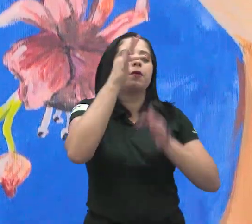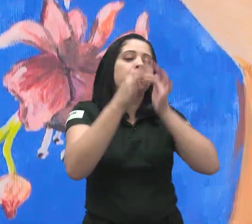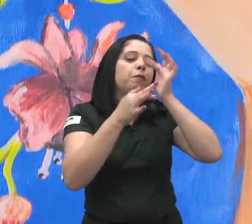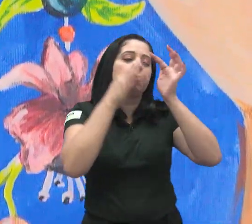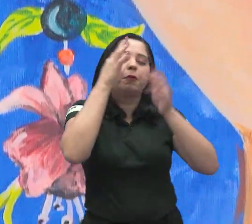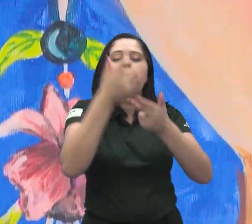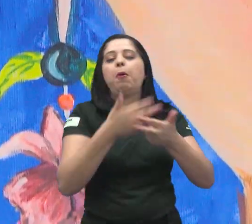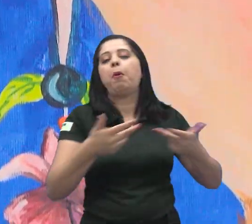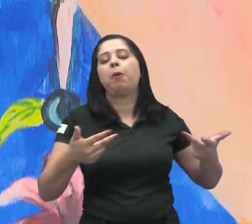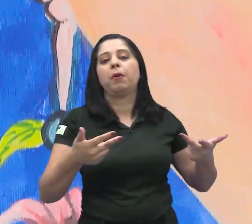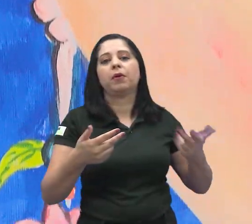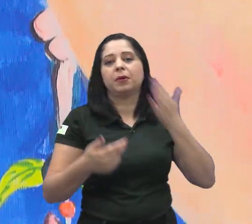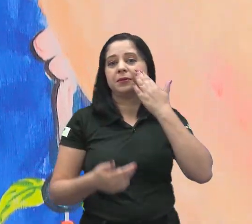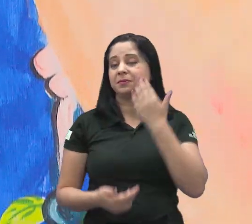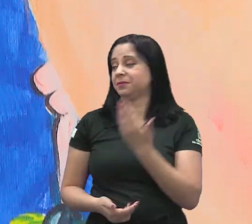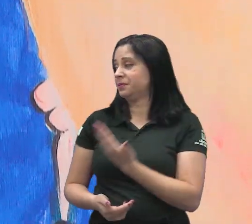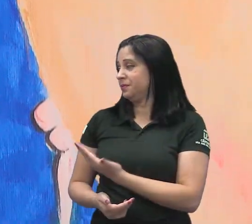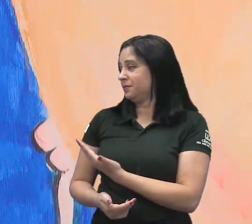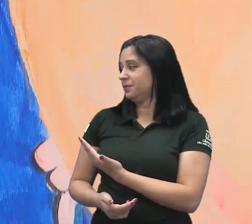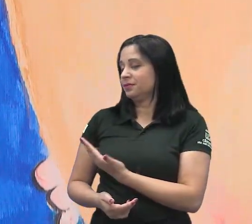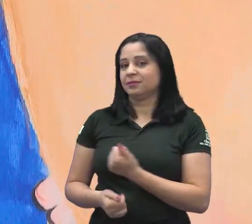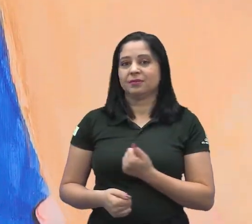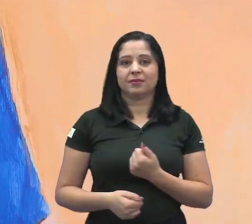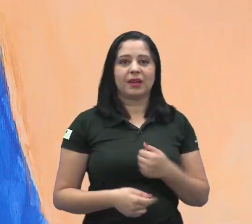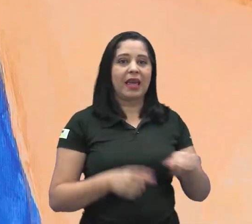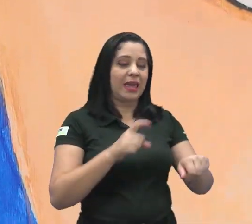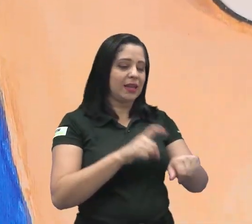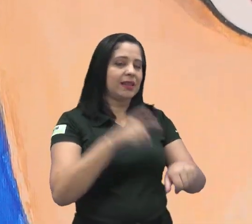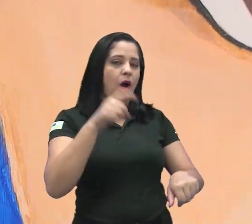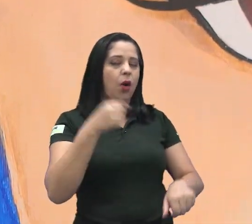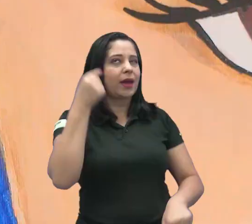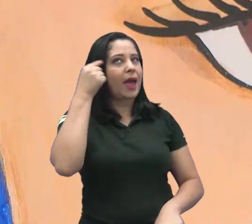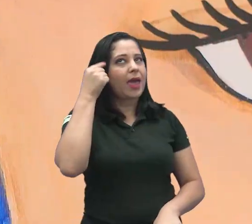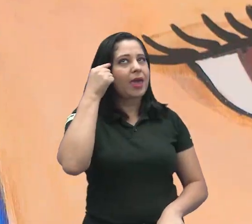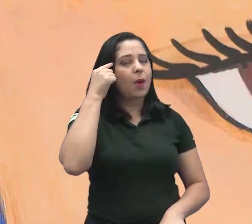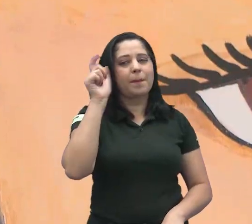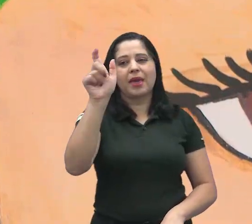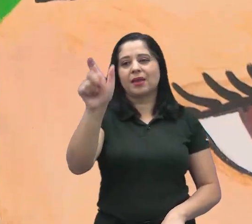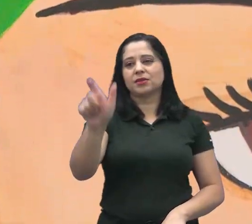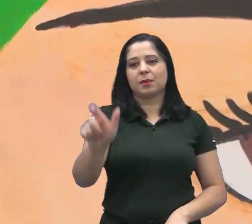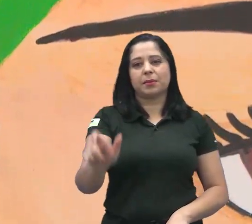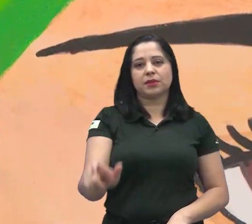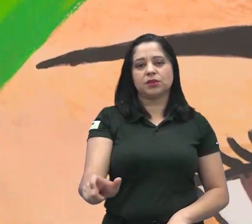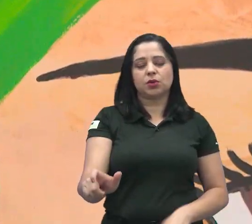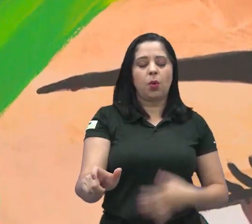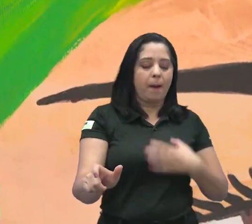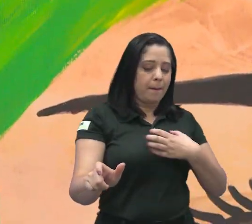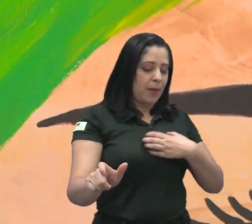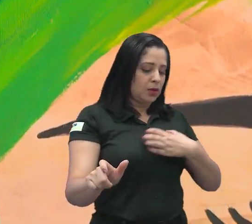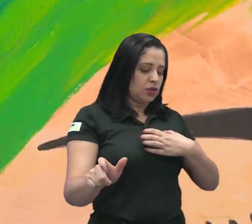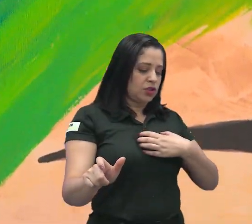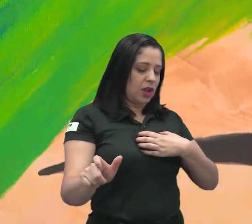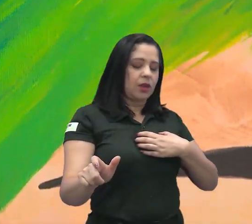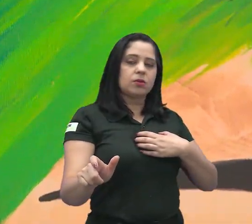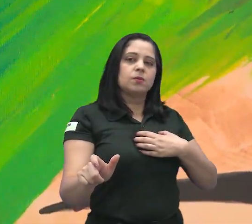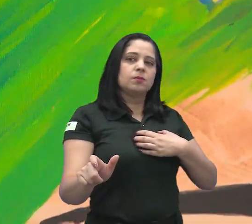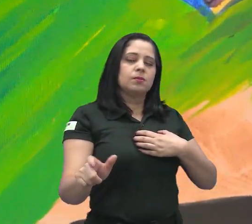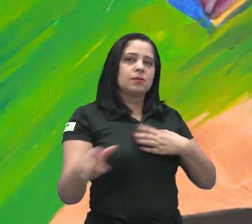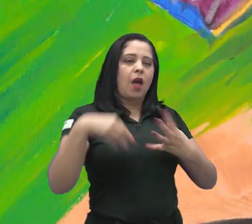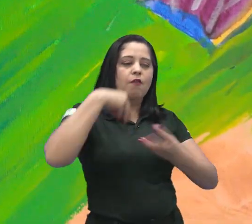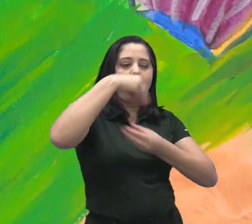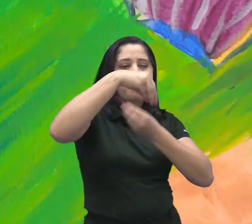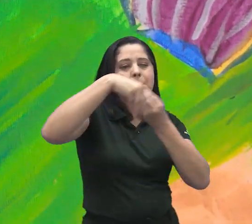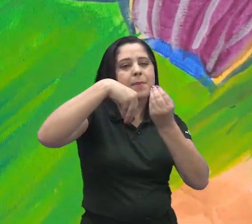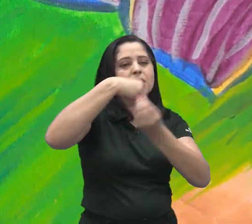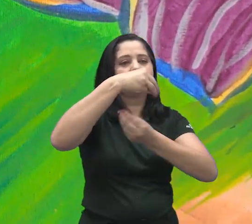dá liberdade, aquilo ali na hora, eu vou pensando na pessoa, eu vou pensando no meu estado de espírito também, e aí eu vou trabalhando